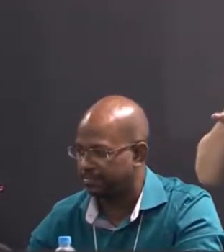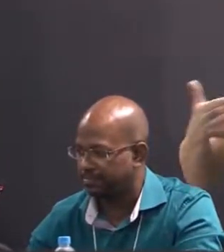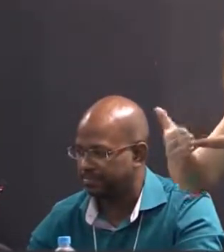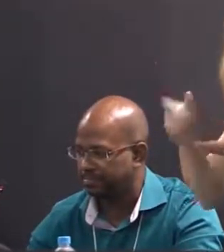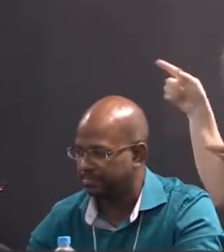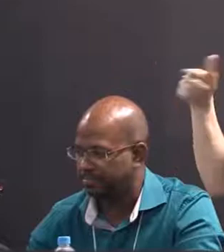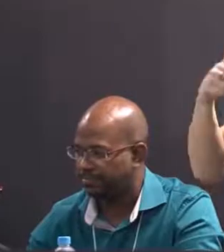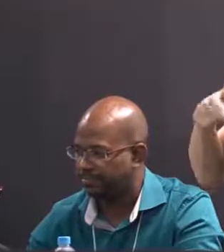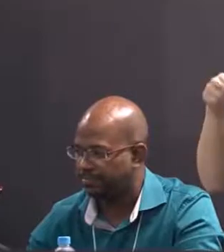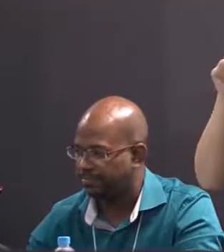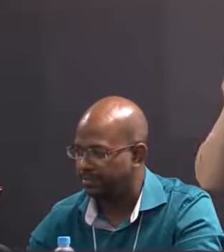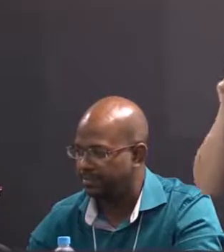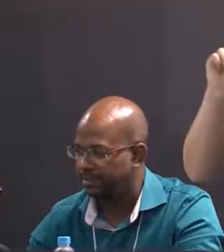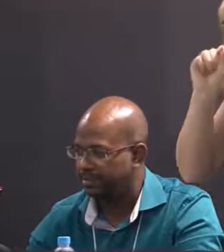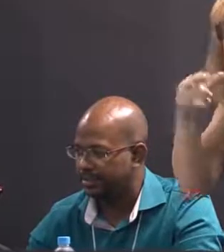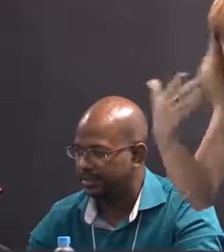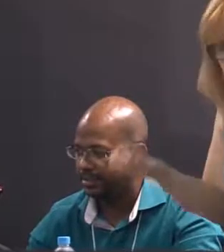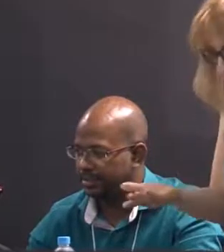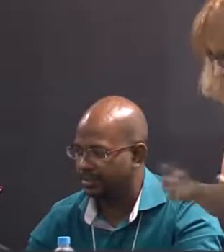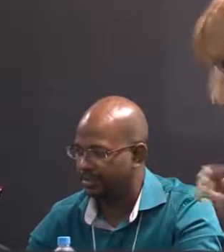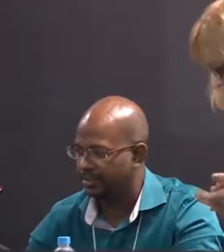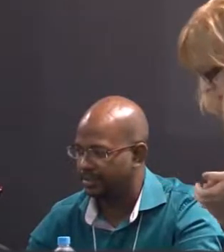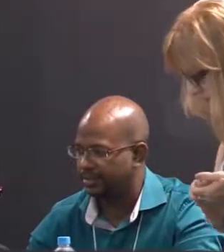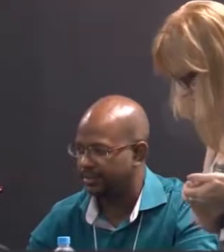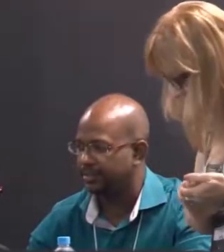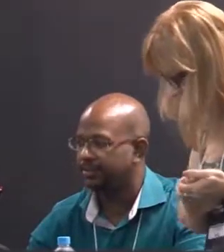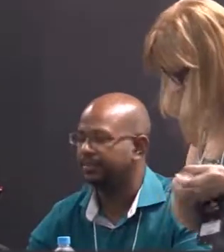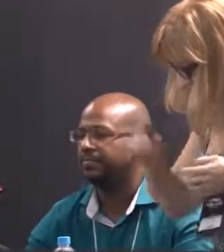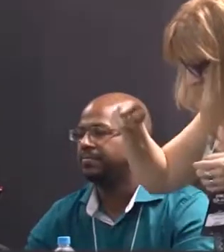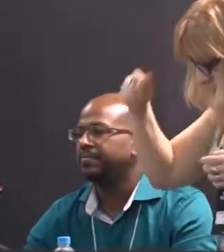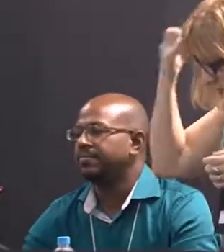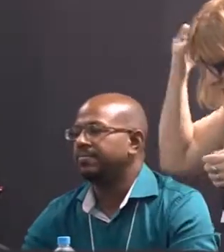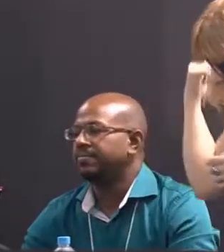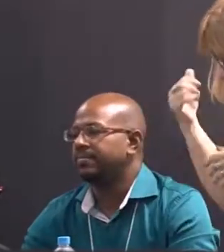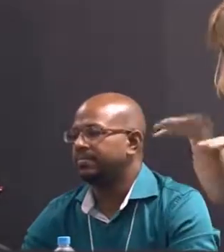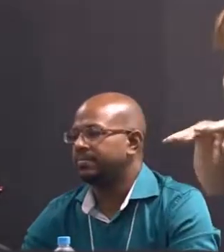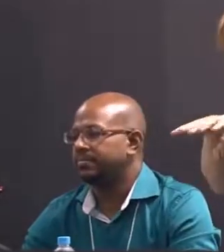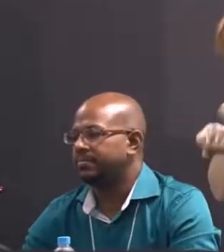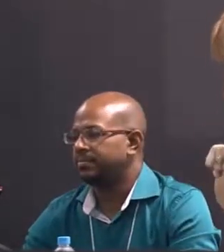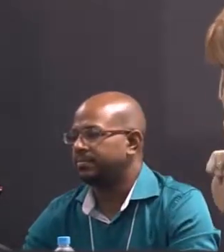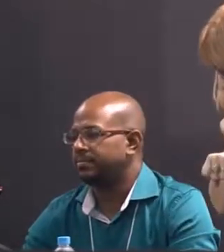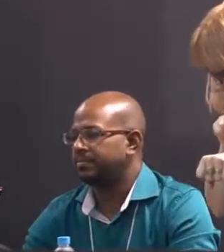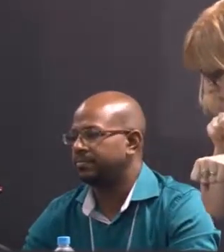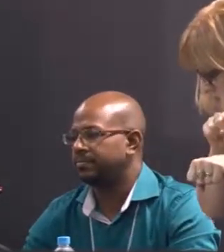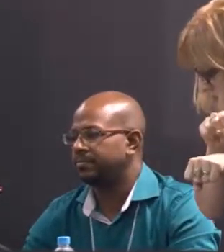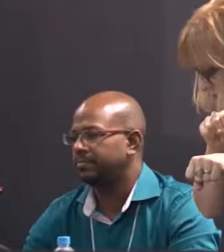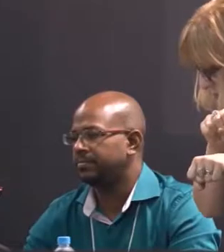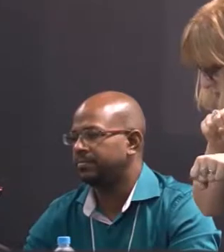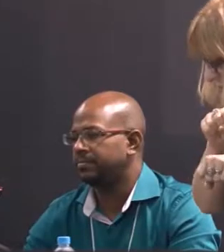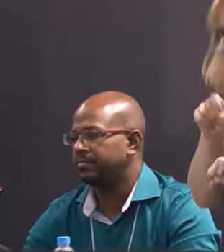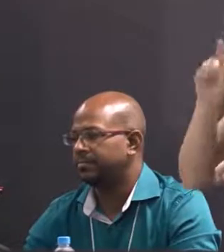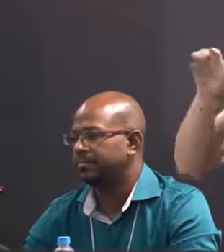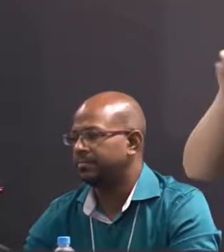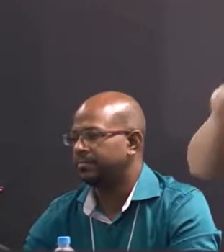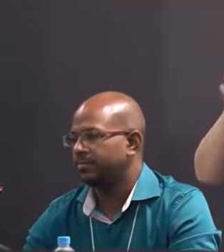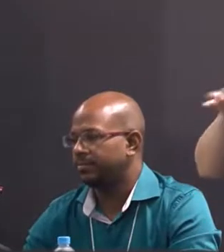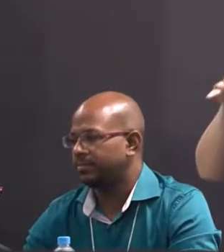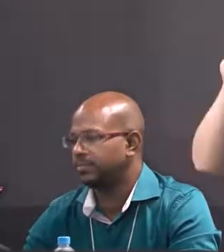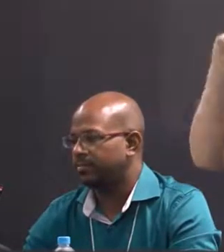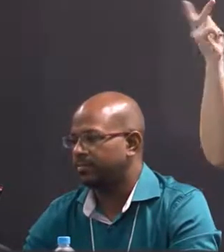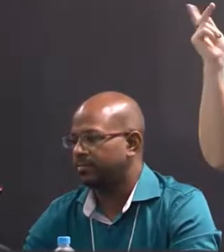Quero apresentar os nossos palestrantes de hoje, que é o professor Jadson Abraão da Silva. Ele